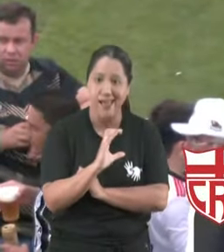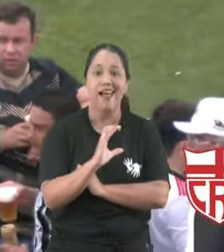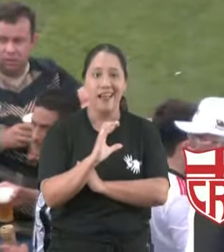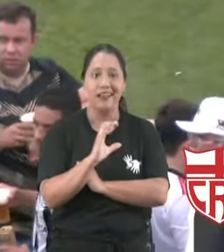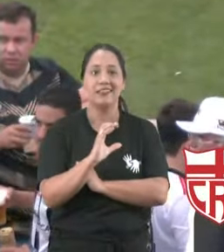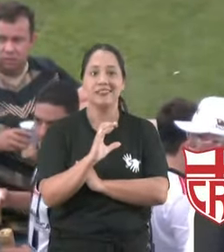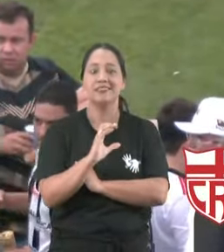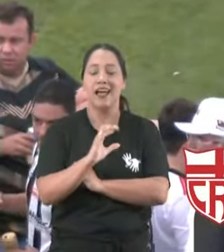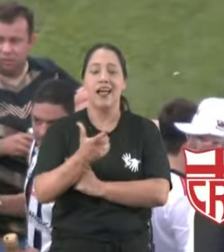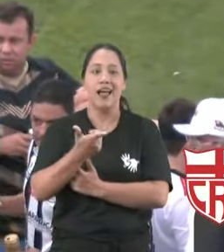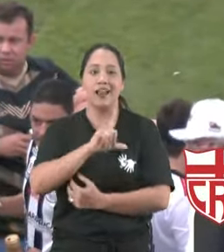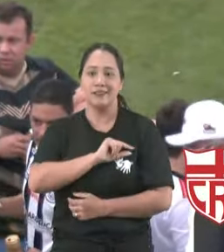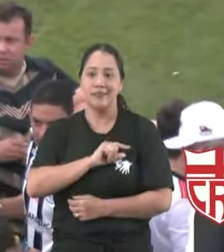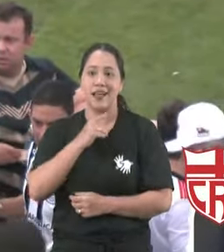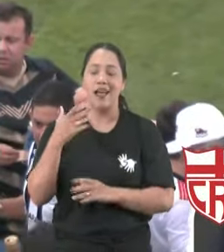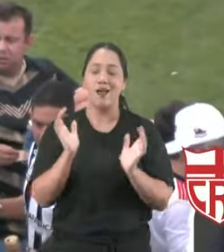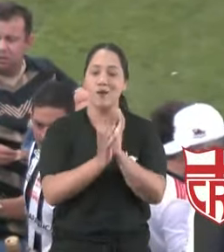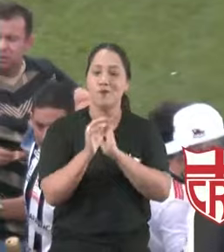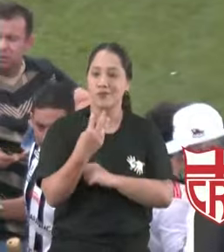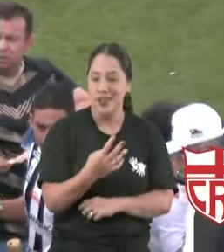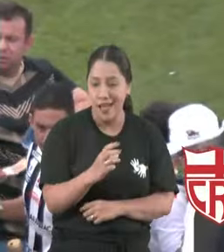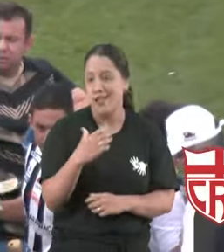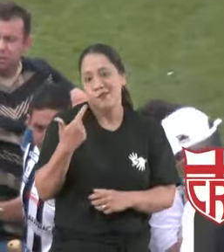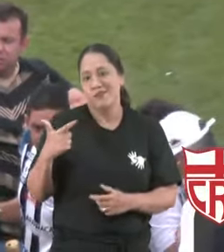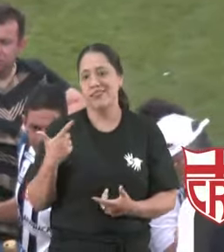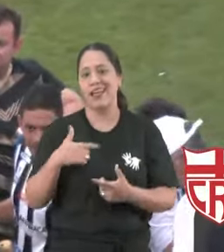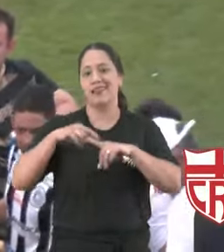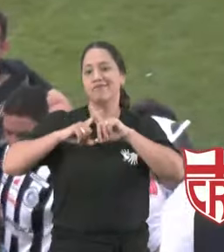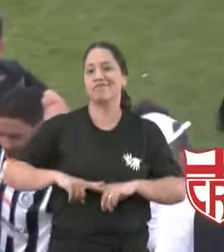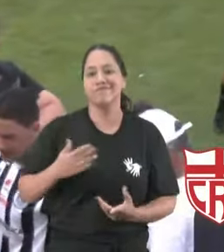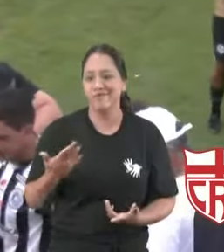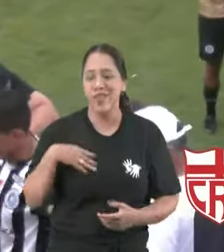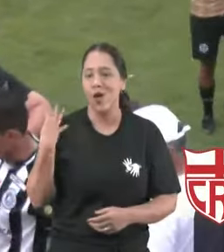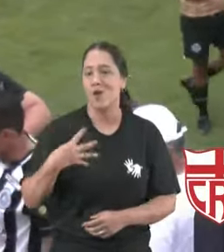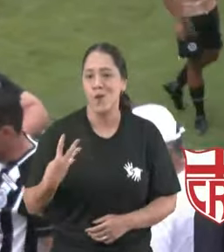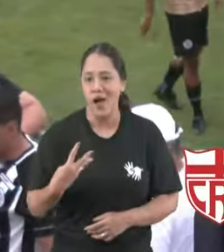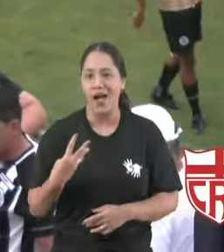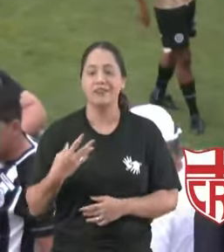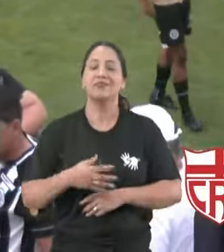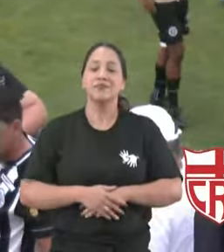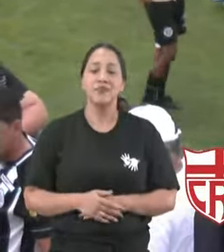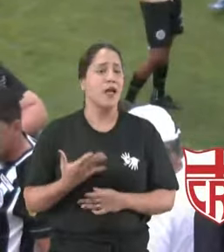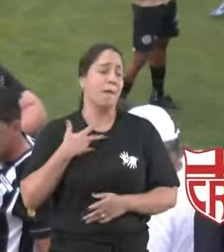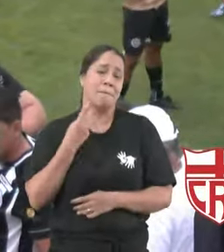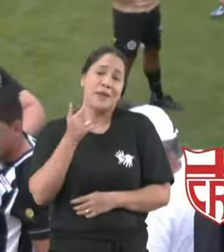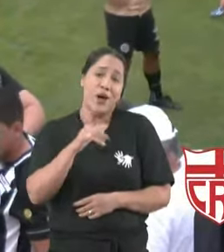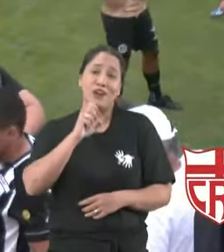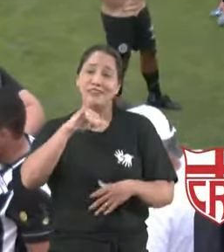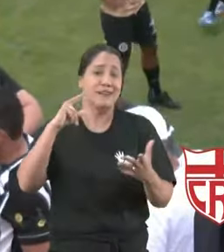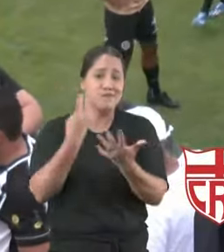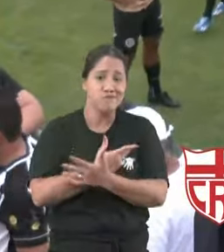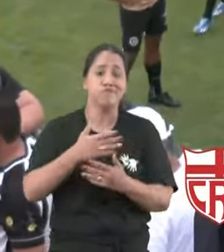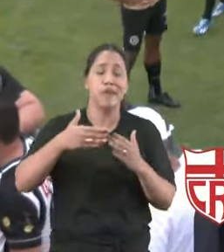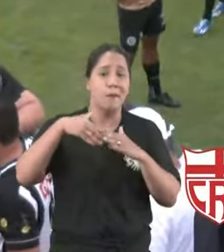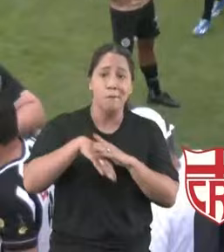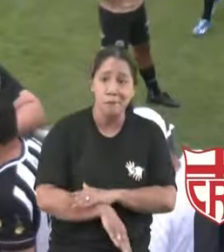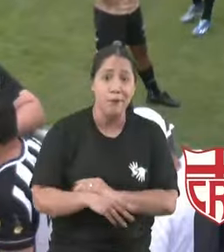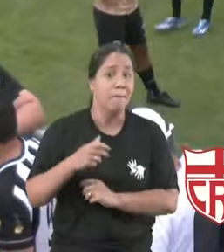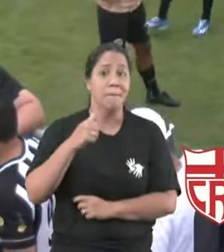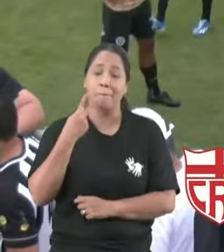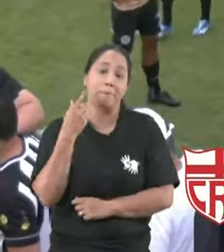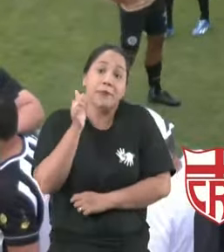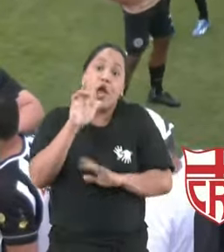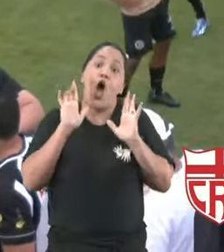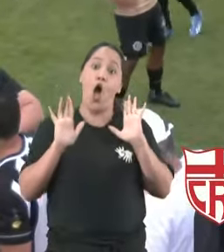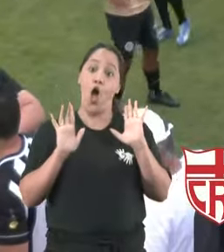um adversário na disputa pela quarta divisão. CSA no pior dos cenários, em sendo rebaixado, repito, o pior dos cenários, ainda